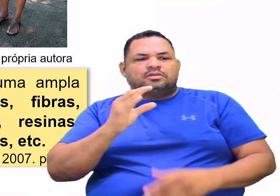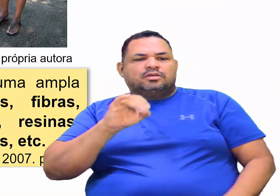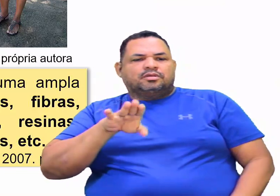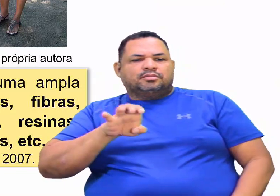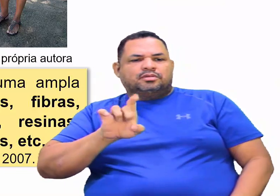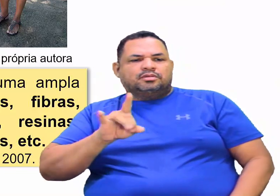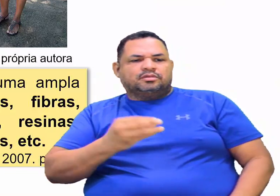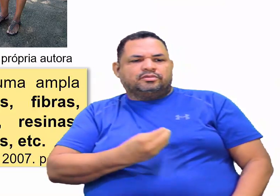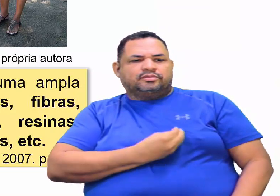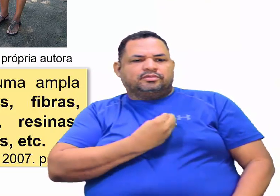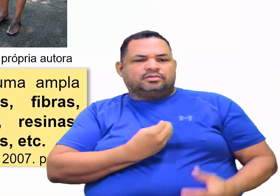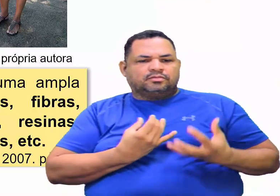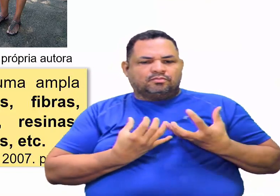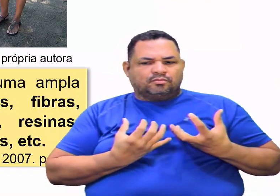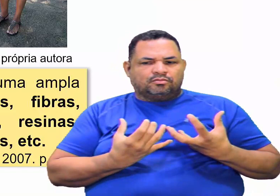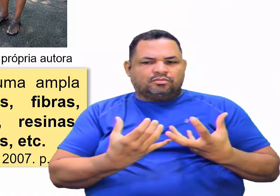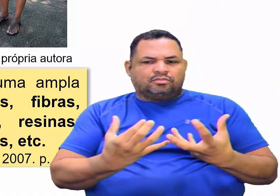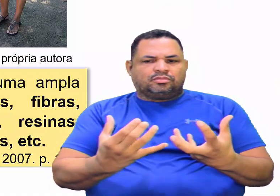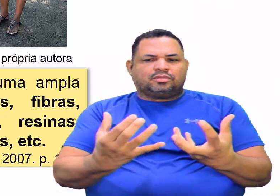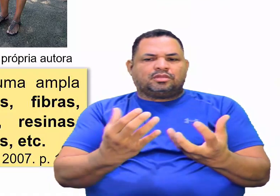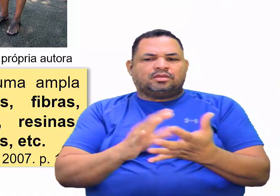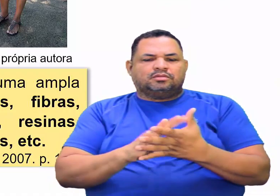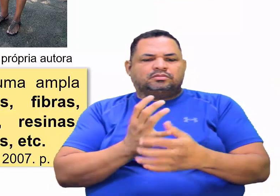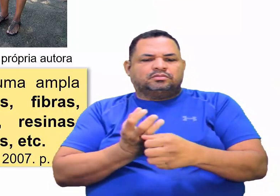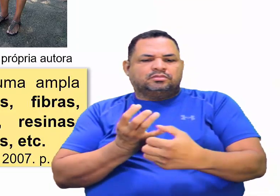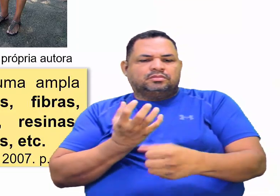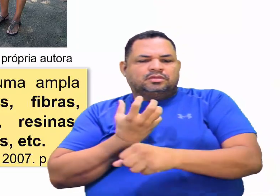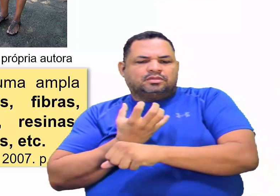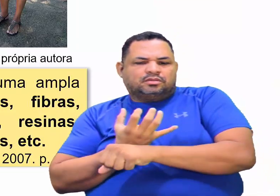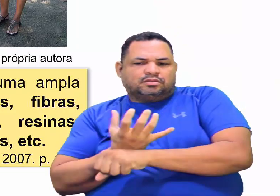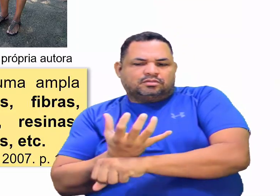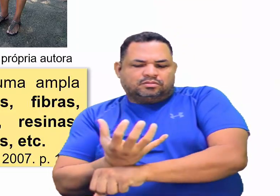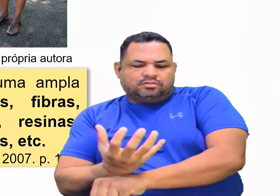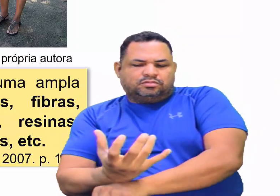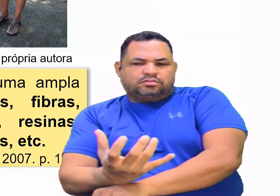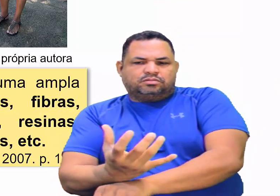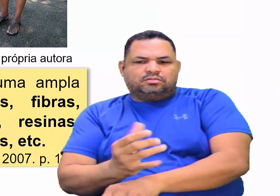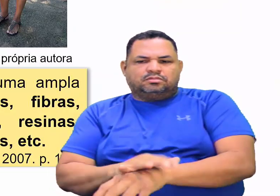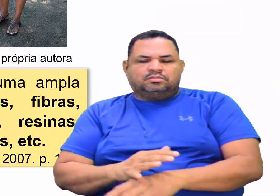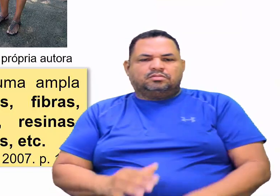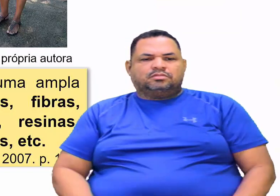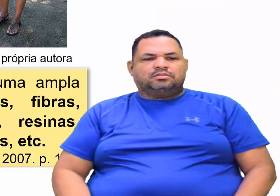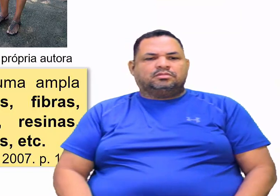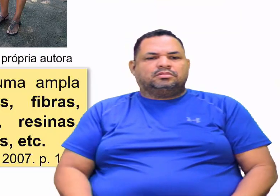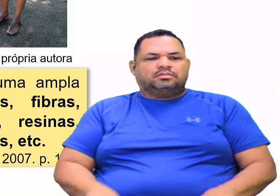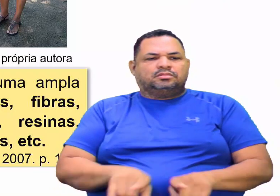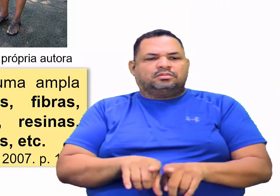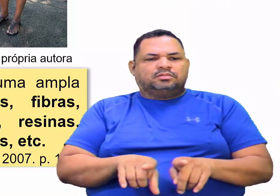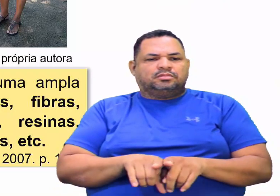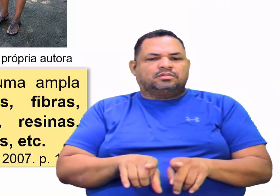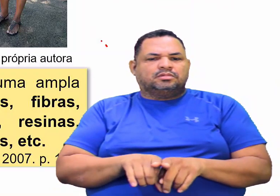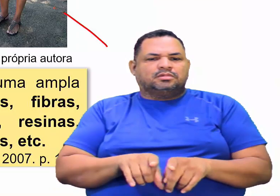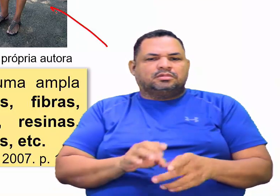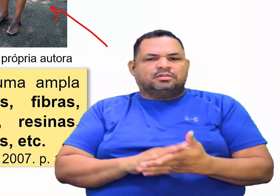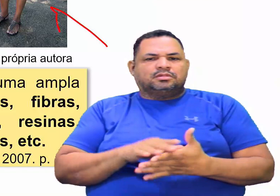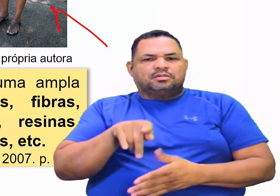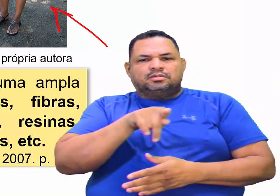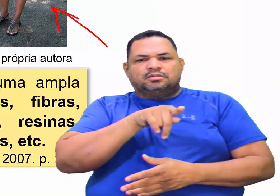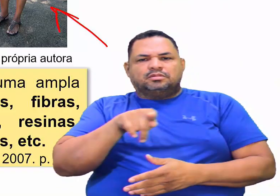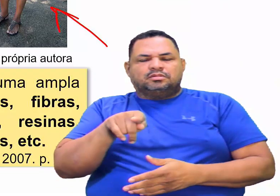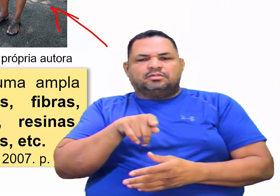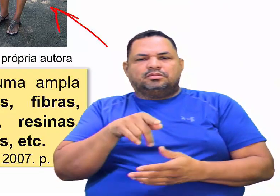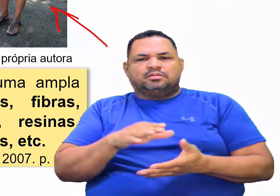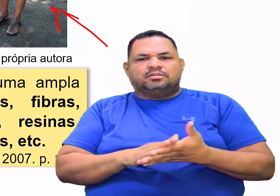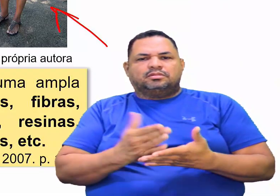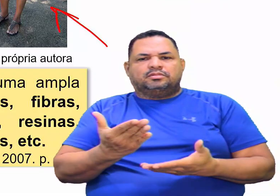campineiros são os que vivem no cerrado e nas savanas. Temos aqui a nossa professora,